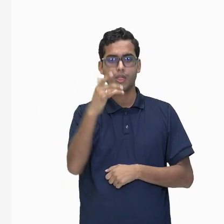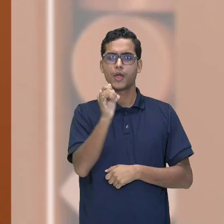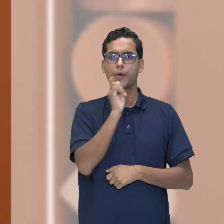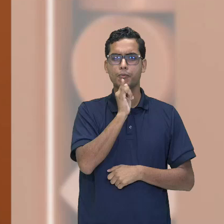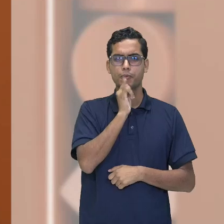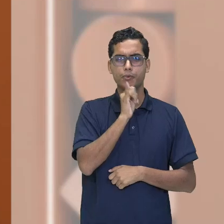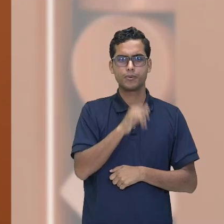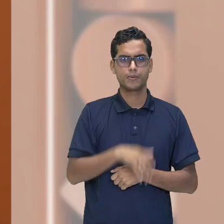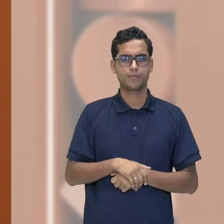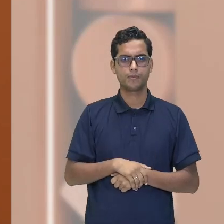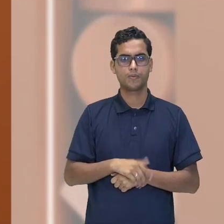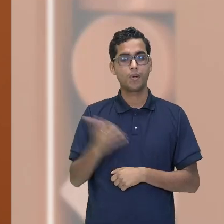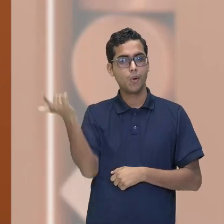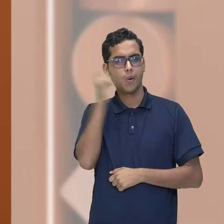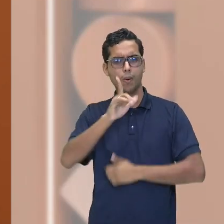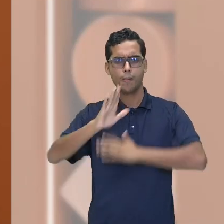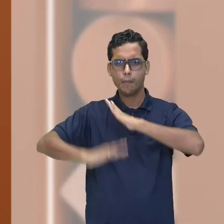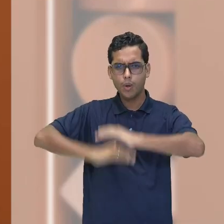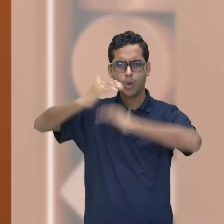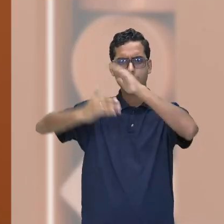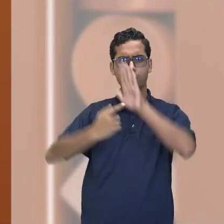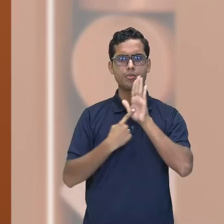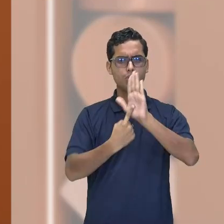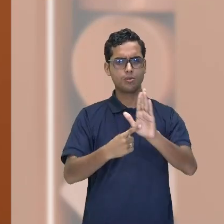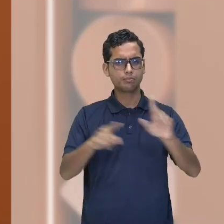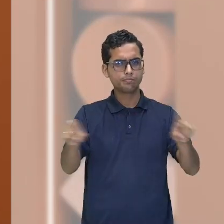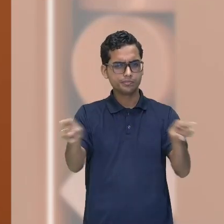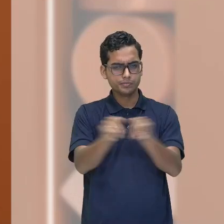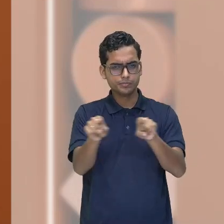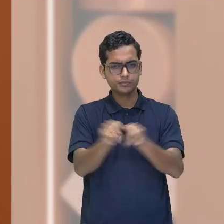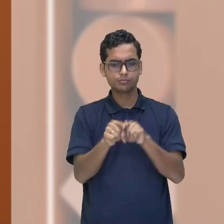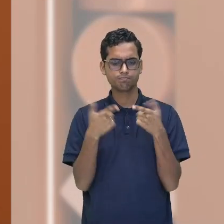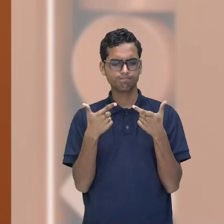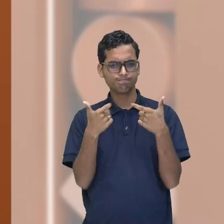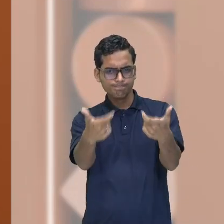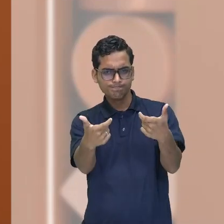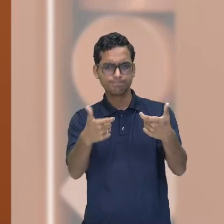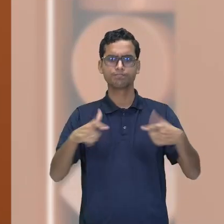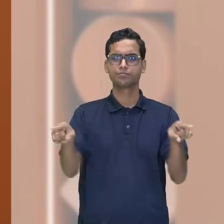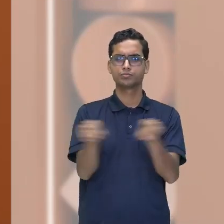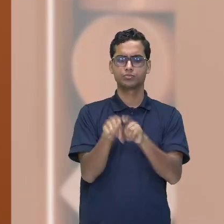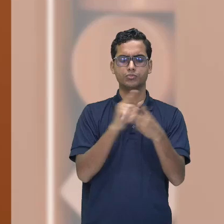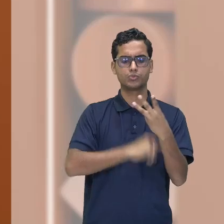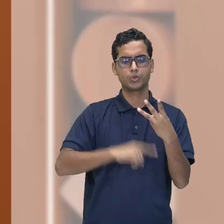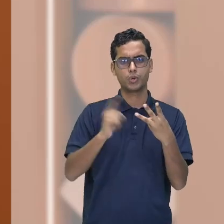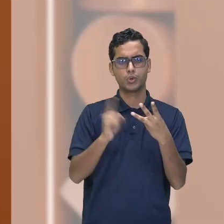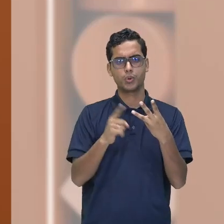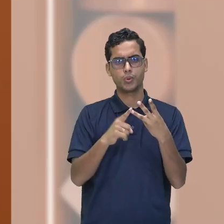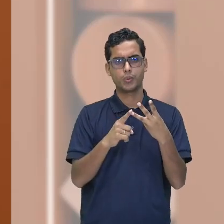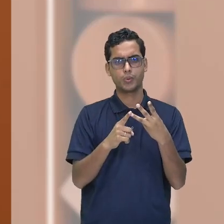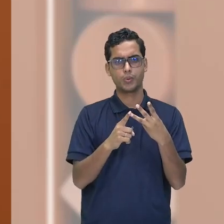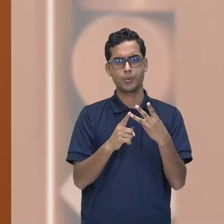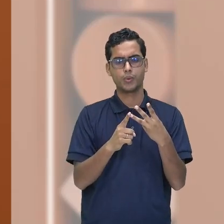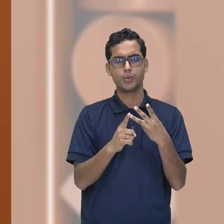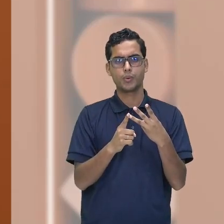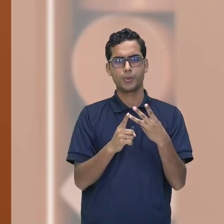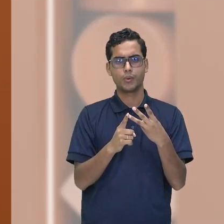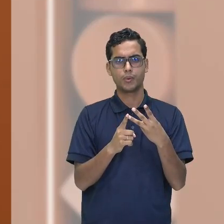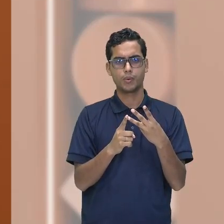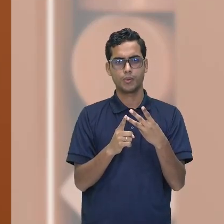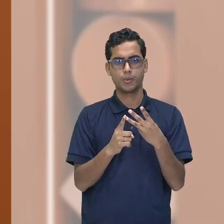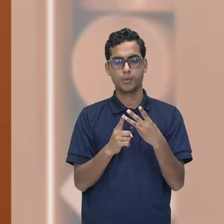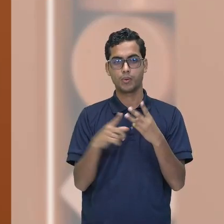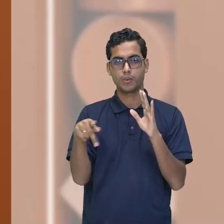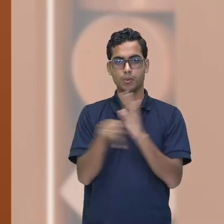uma revolução, pode ser uma guerra, pode ser, como no caso da pré-história para a história,